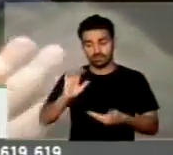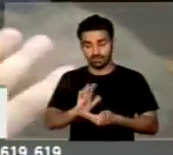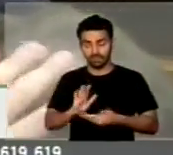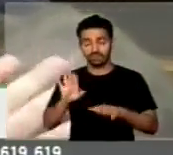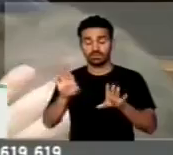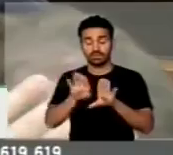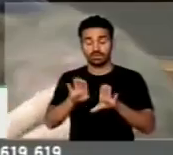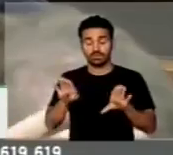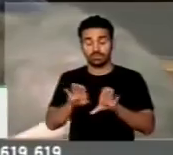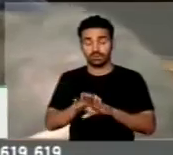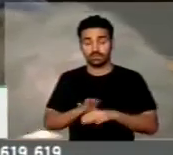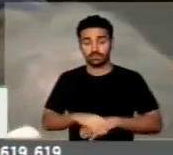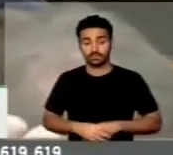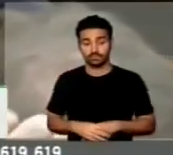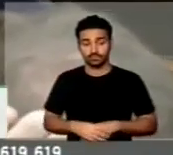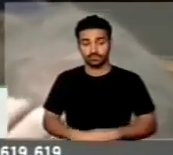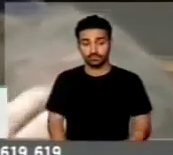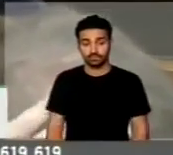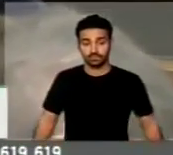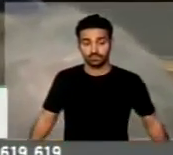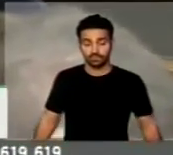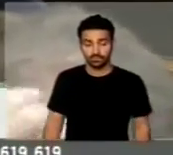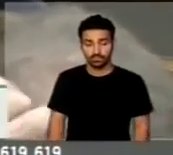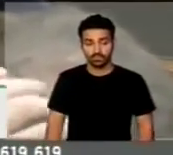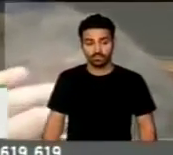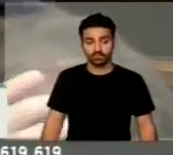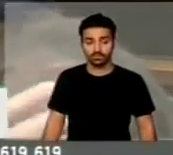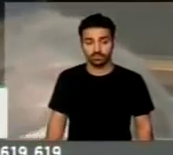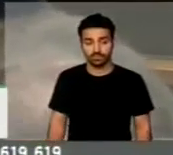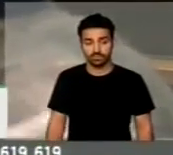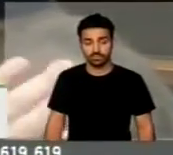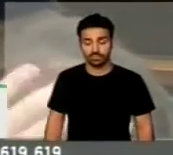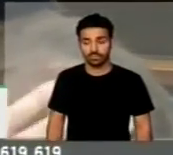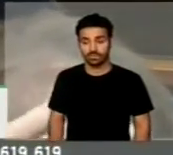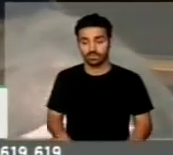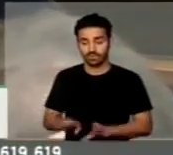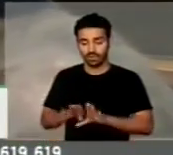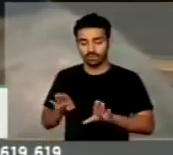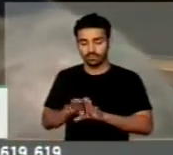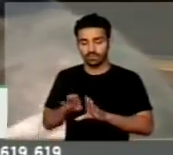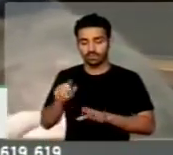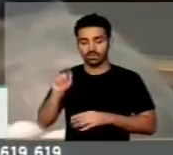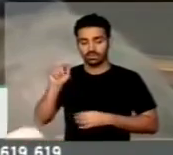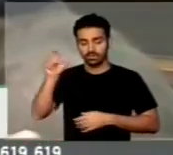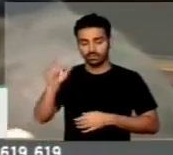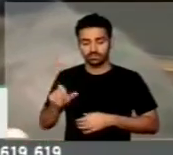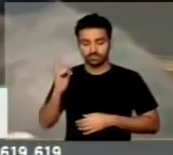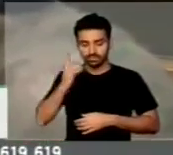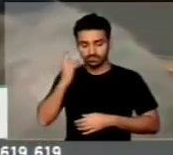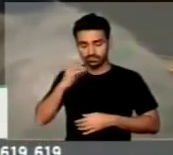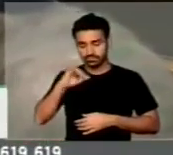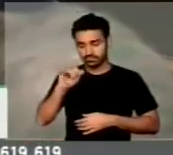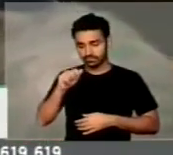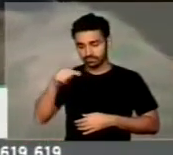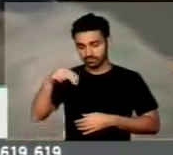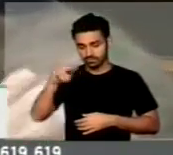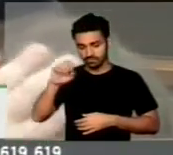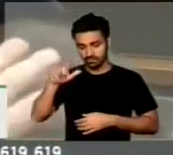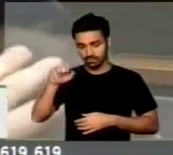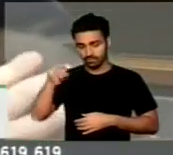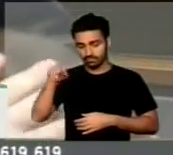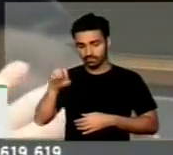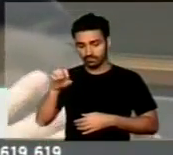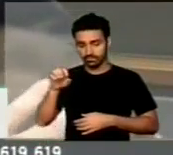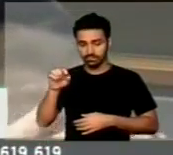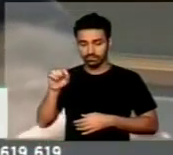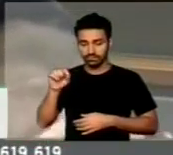quanto o próprio mandato da deputada Jaqueline, que naquele episódio